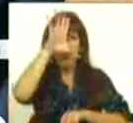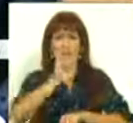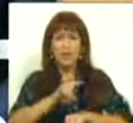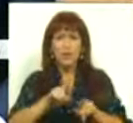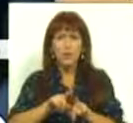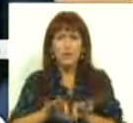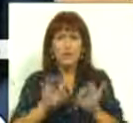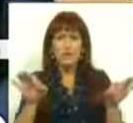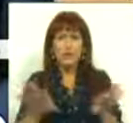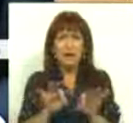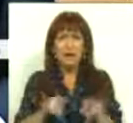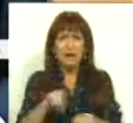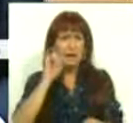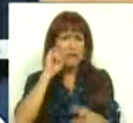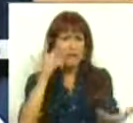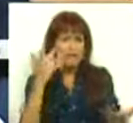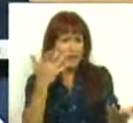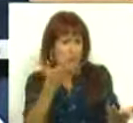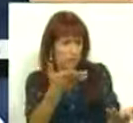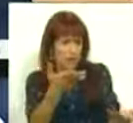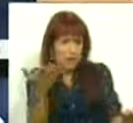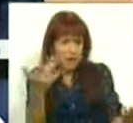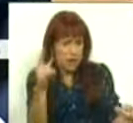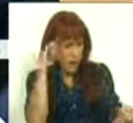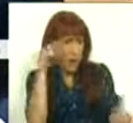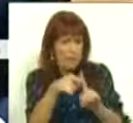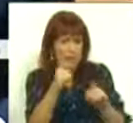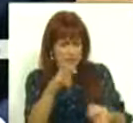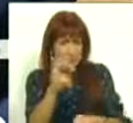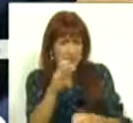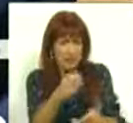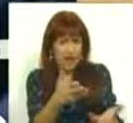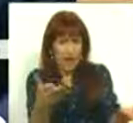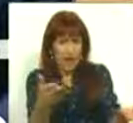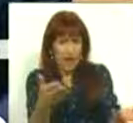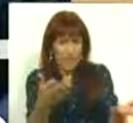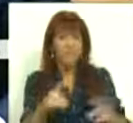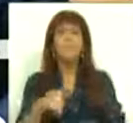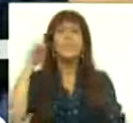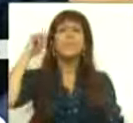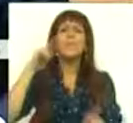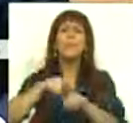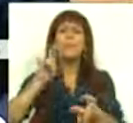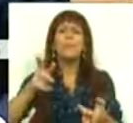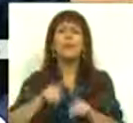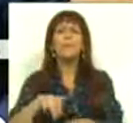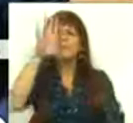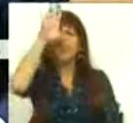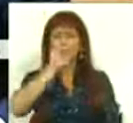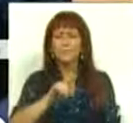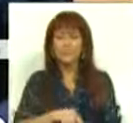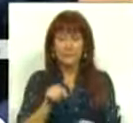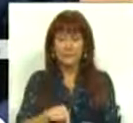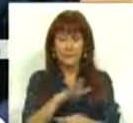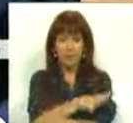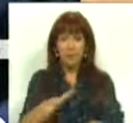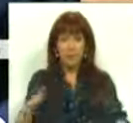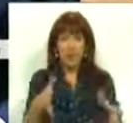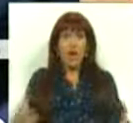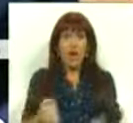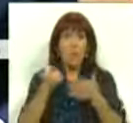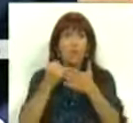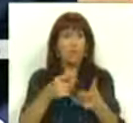Estado como assim defende? É esse o objetivo do PCP? O objetivo do Governo e desta